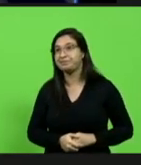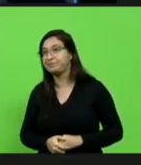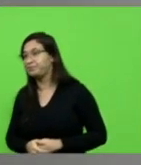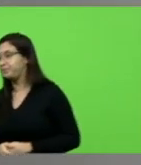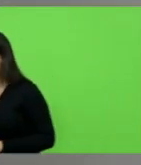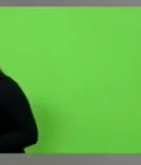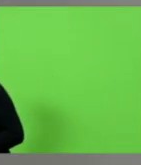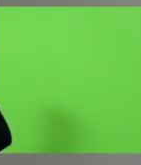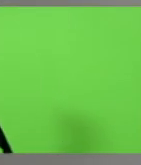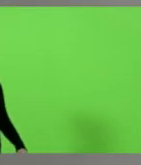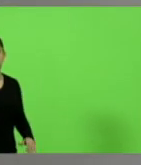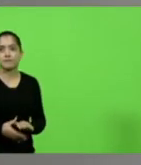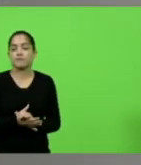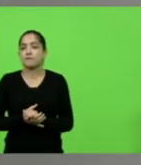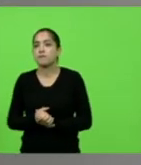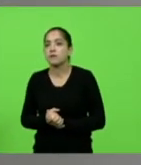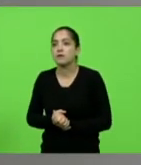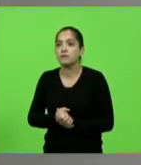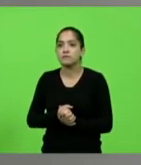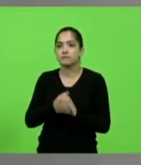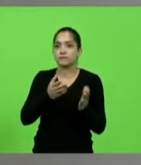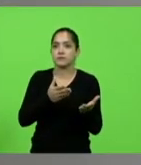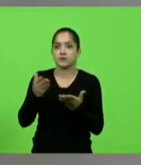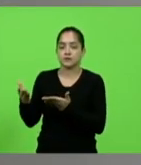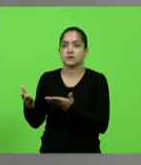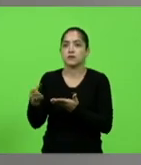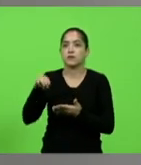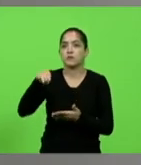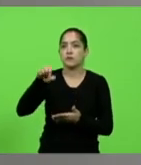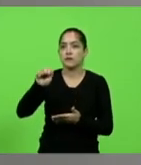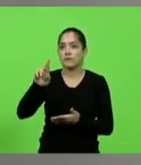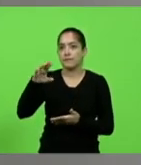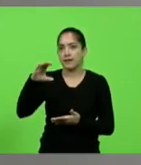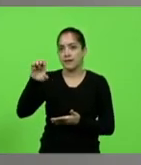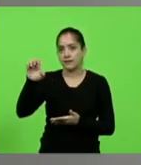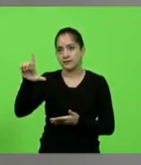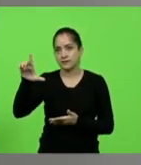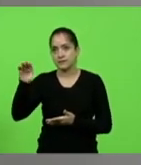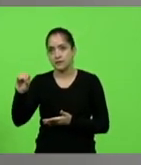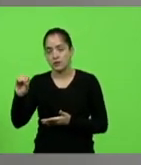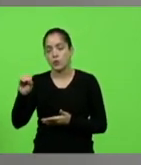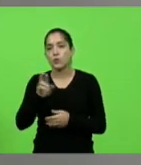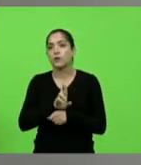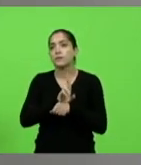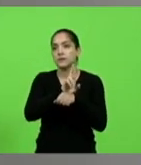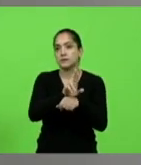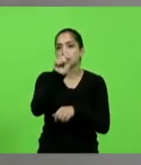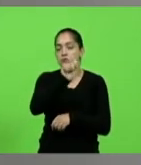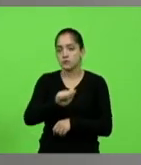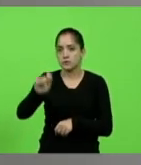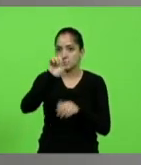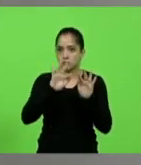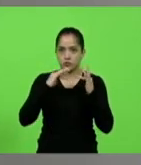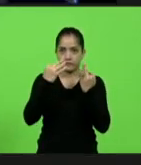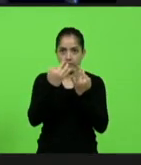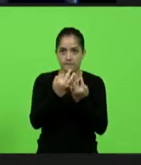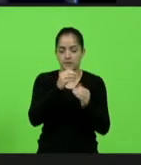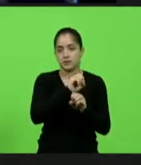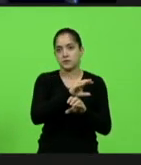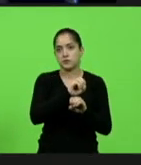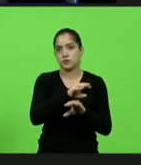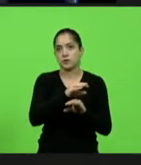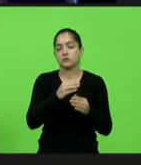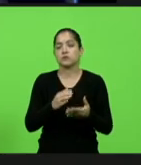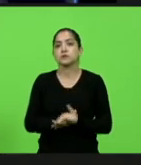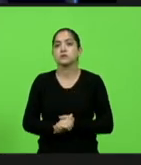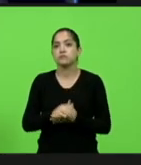Quero passar a palavra agora, então, ao Dr. Marcelo Francisco Mateusi, representando a Associação de Famílias Educadoras de Santa Catarina.